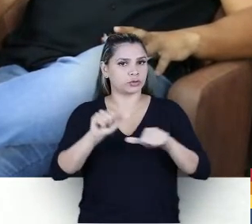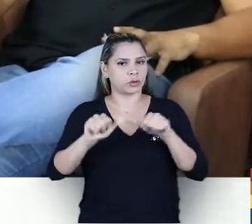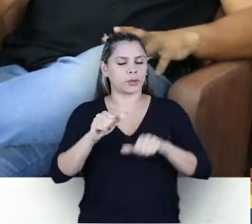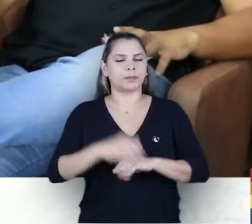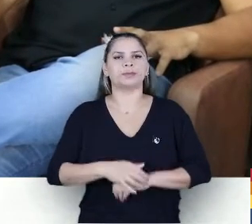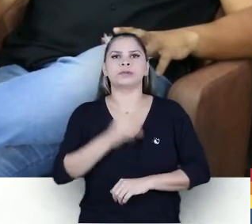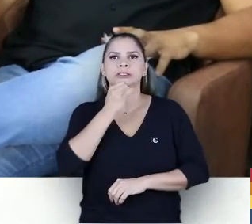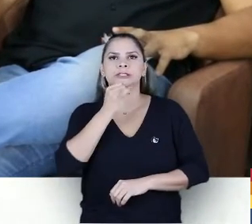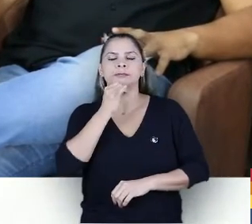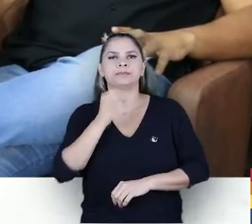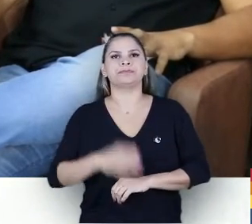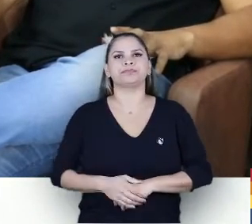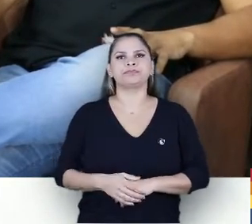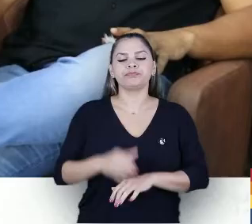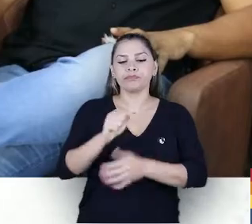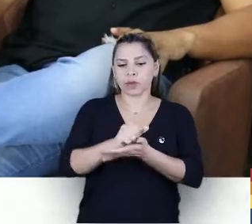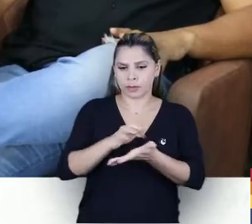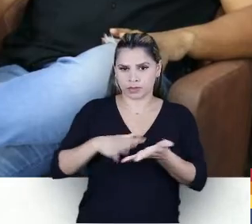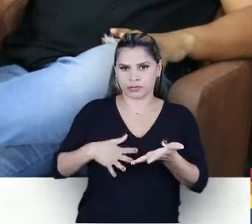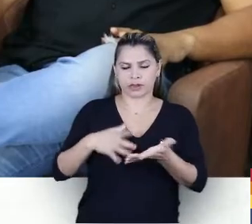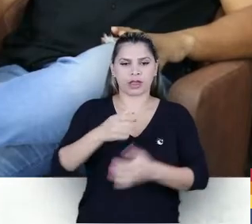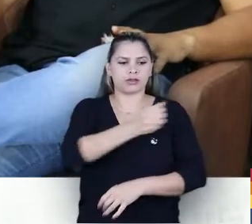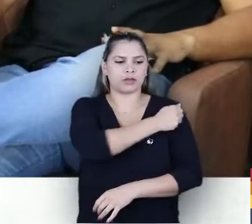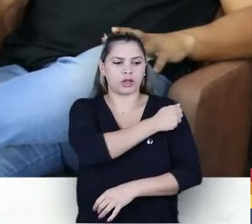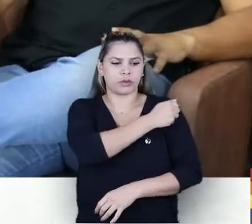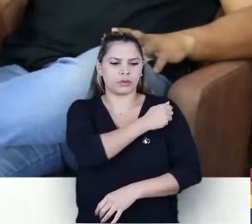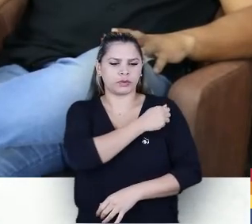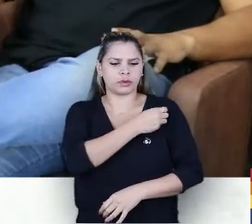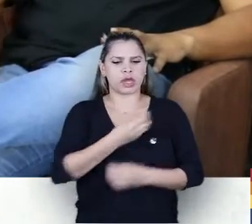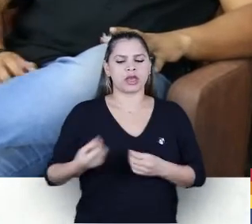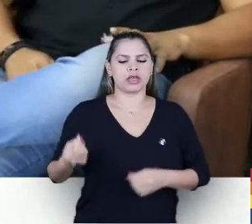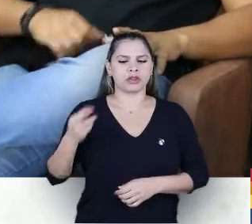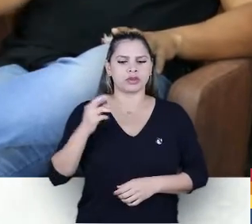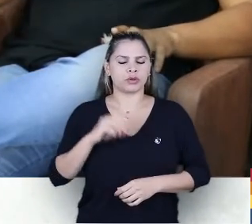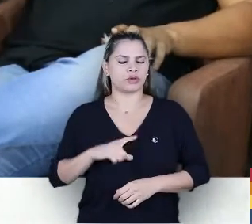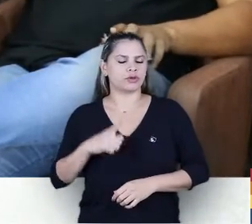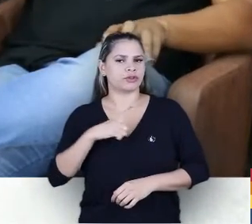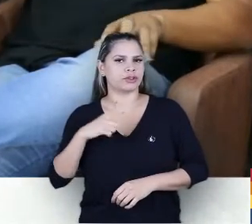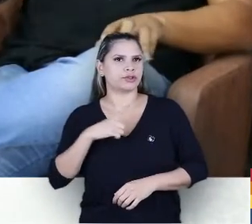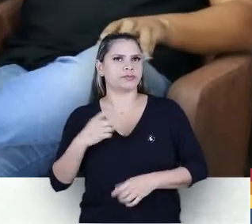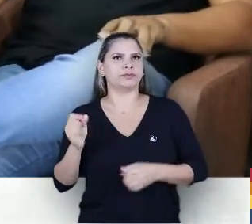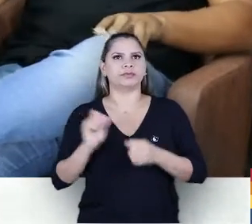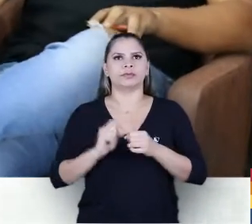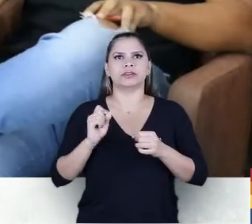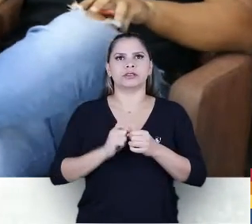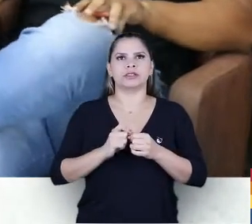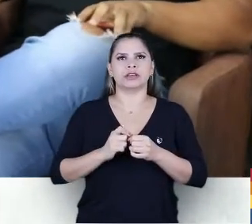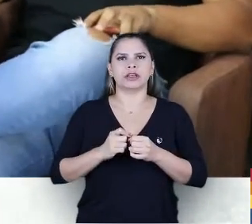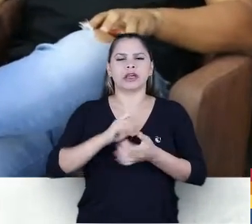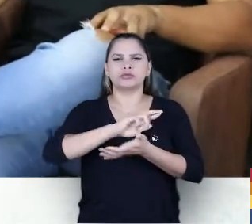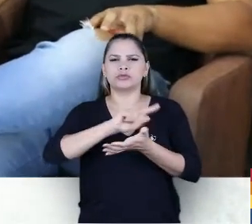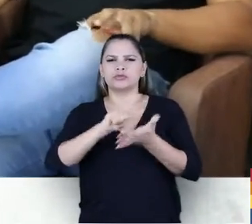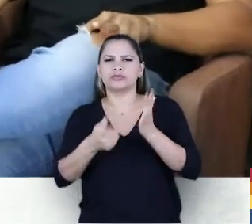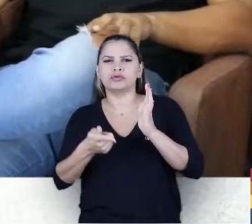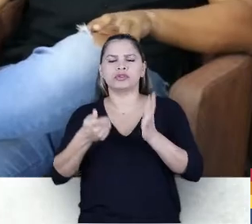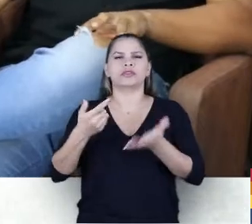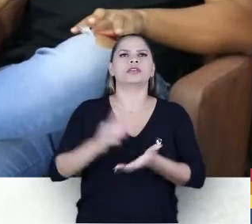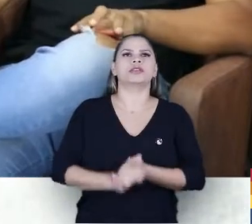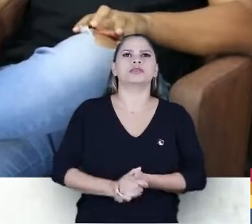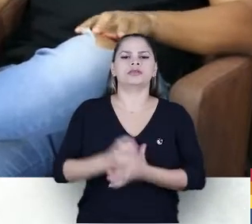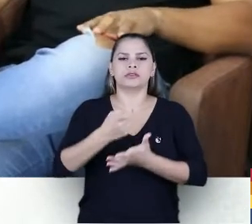quanto essa realidade mudou, né? Antes, quando você, digamos, eu passei uma atividade, os alunos tinham que trazer exemplos de